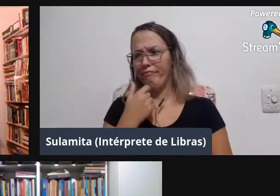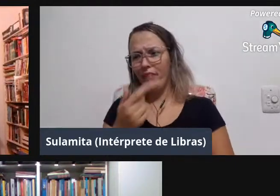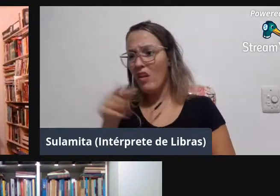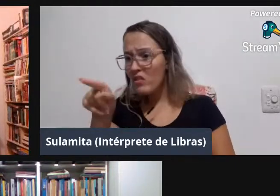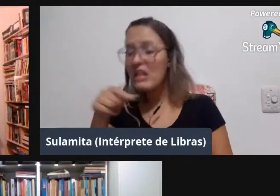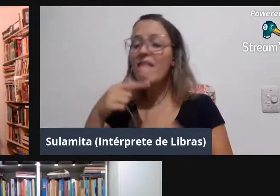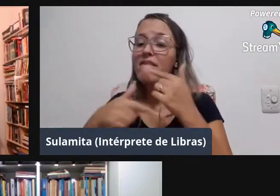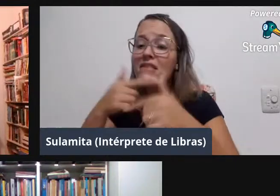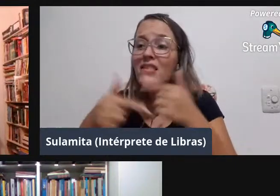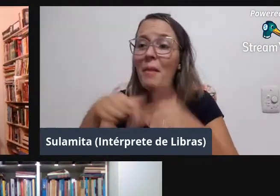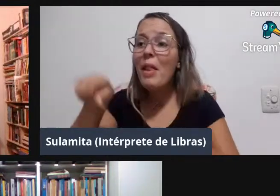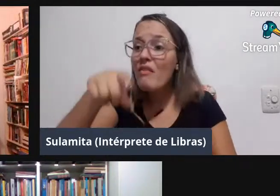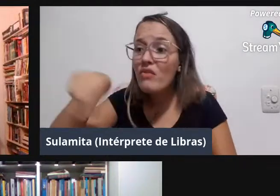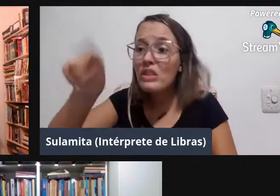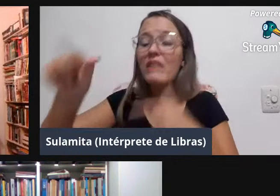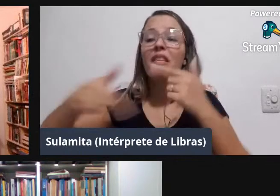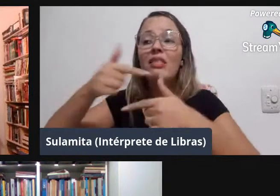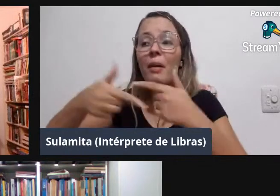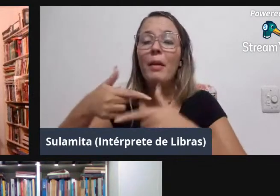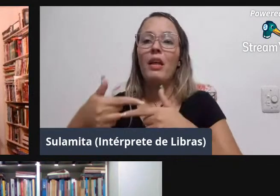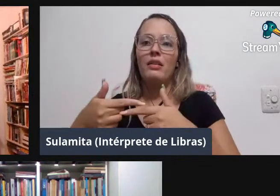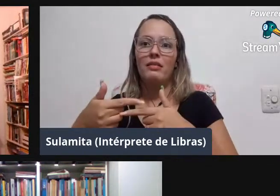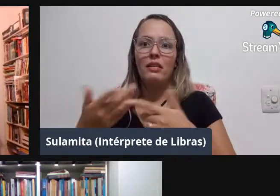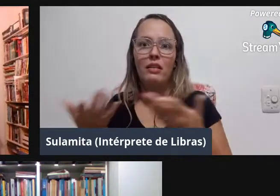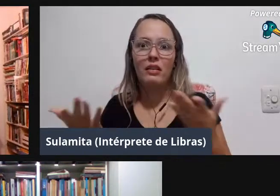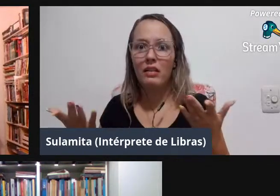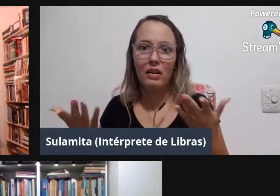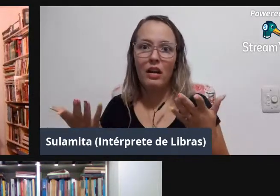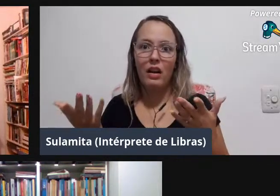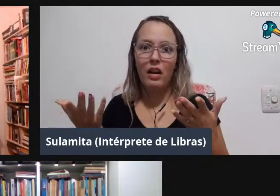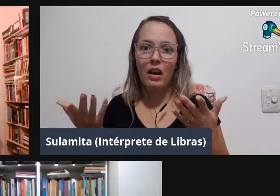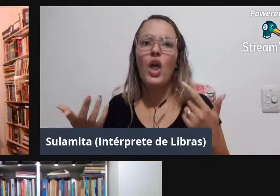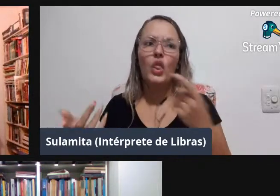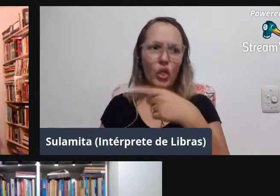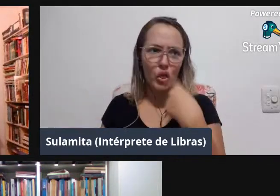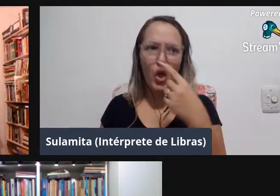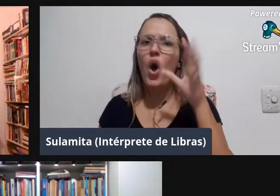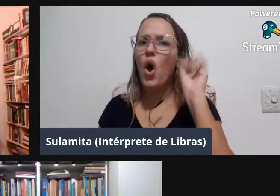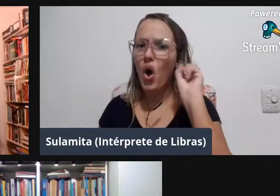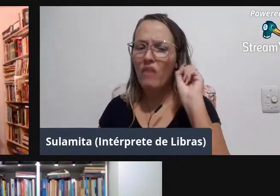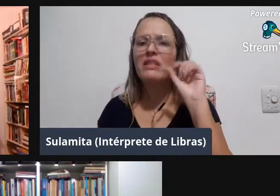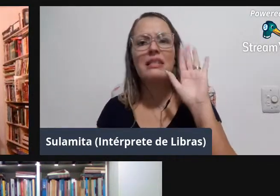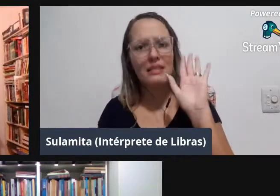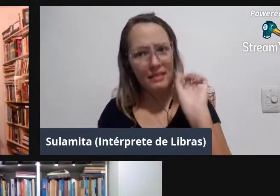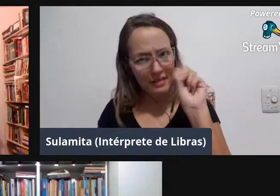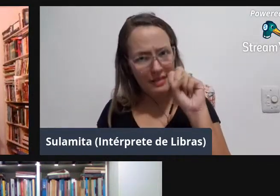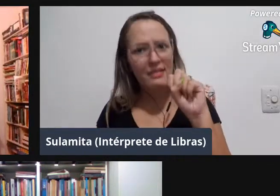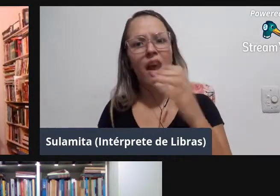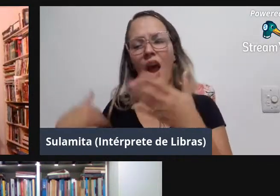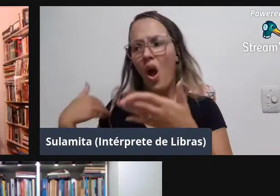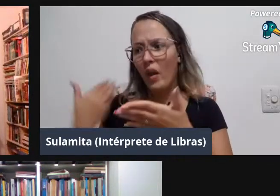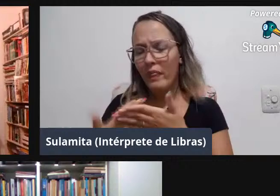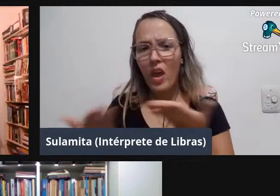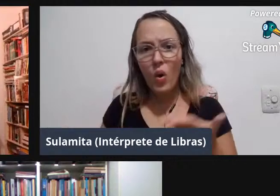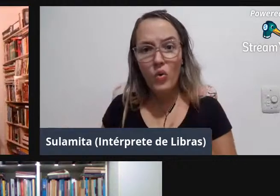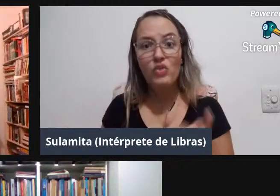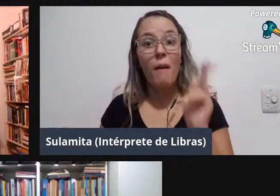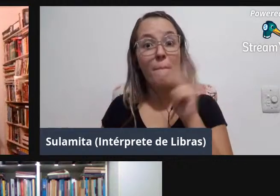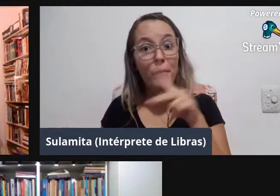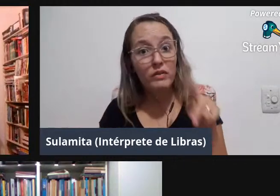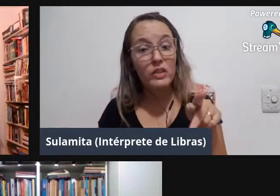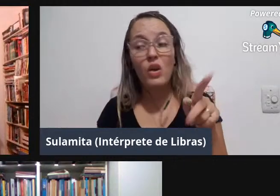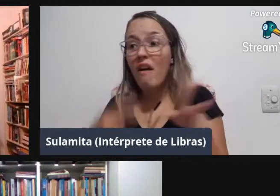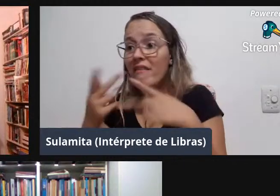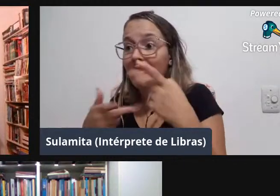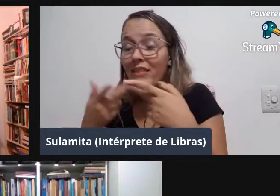trabalhar aquilo que a gente ouve muitos testemunhos de ainda hoje dos professores e professoras falando para os alunos, né?